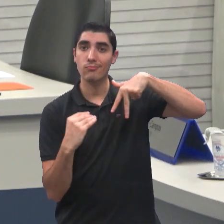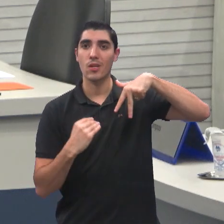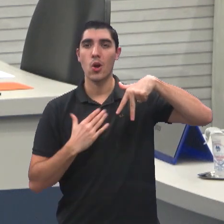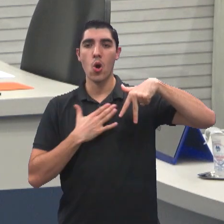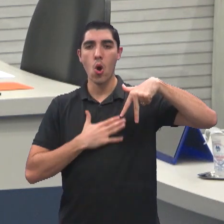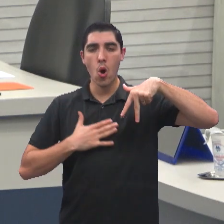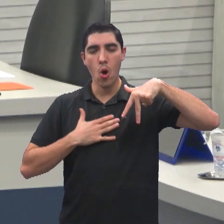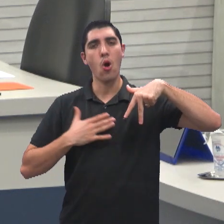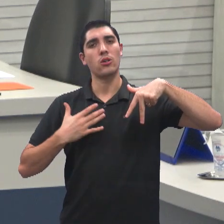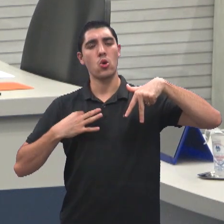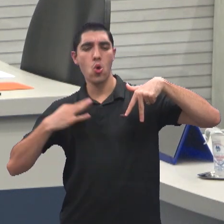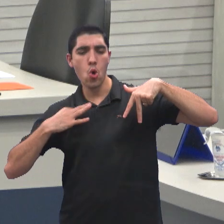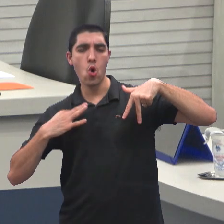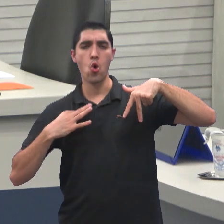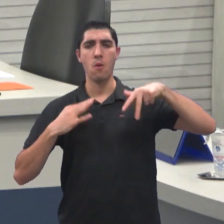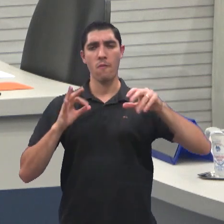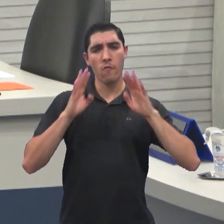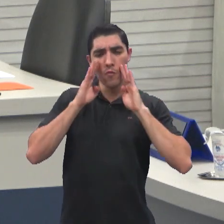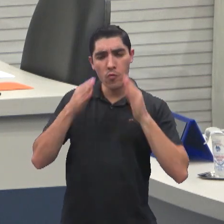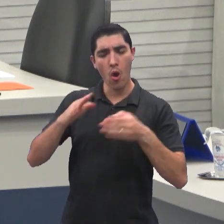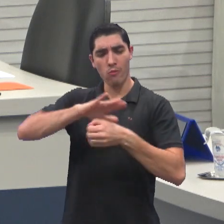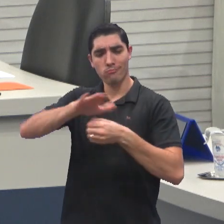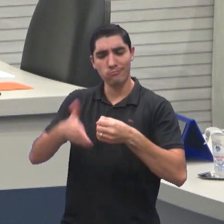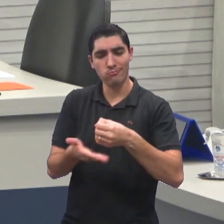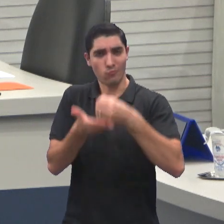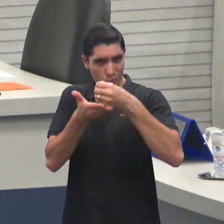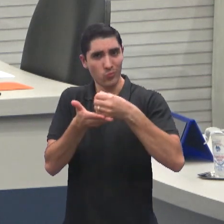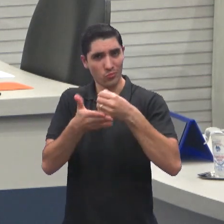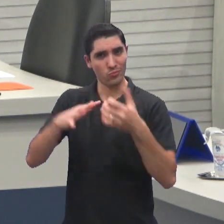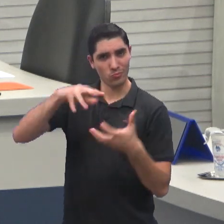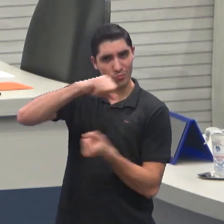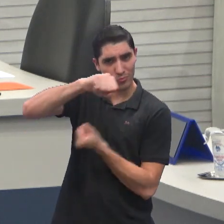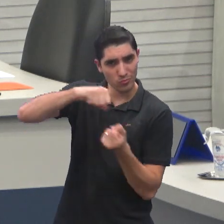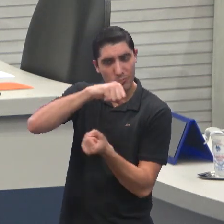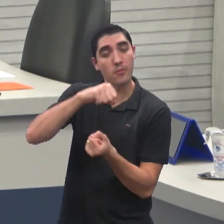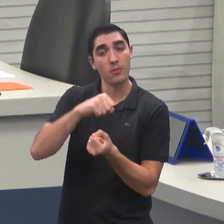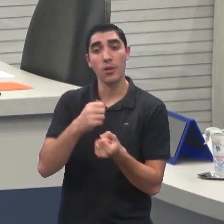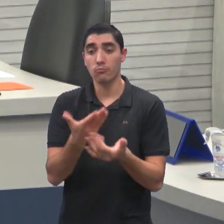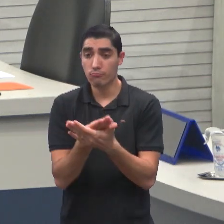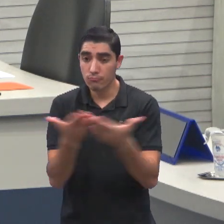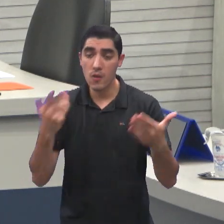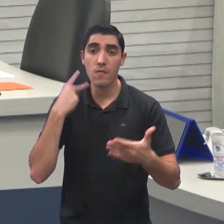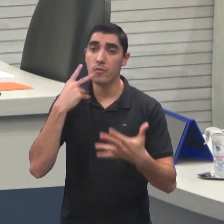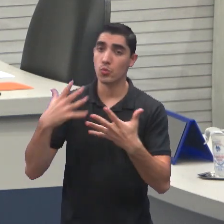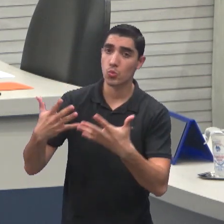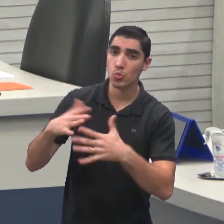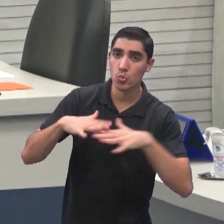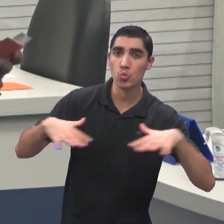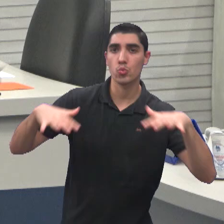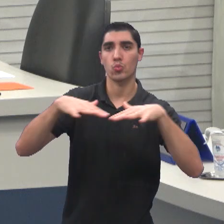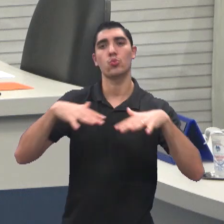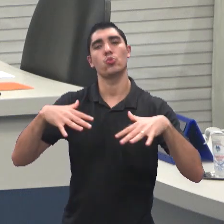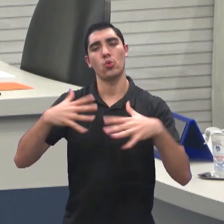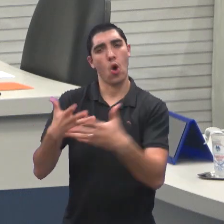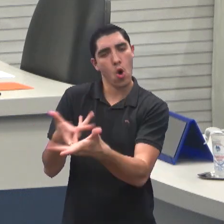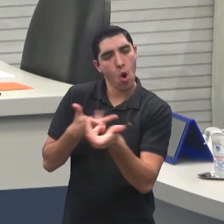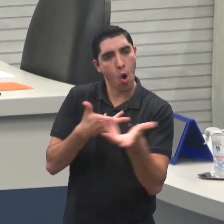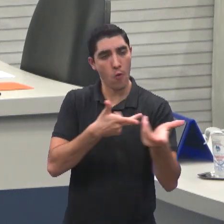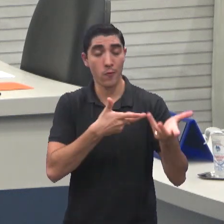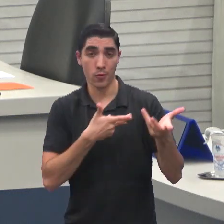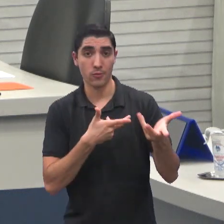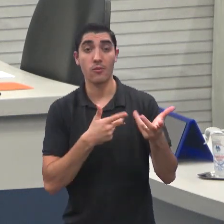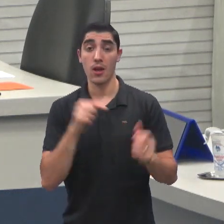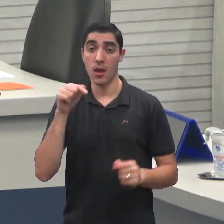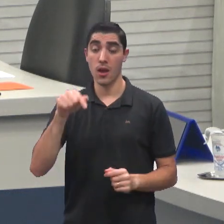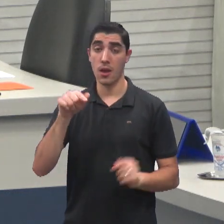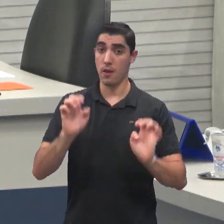vereador Chagas? Então, convite para todos os vereadores, então, fazer esse registro importante, vieram aqui na